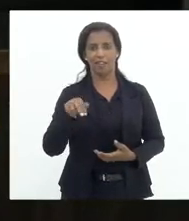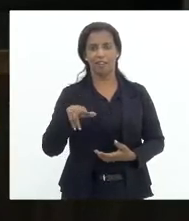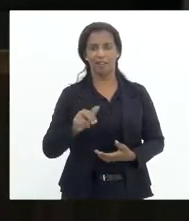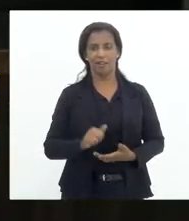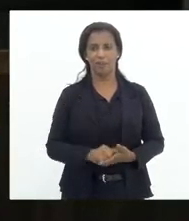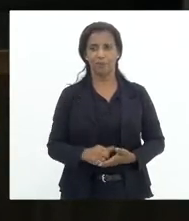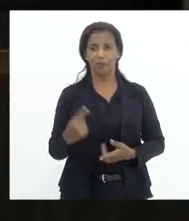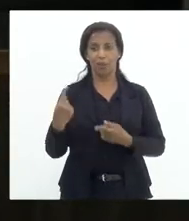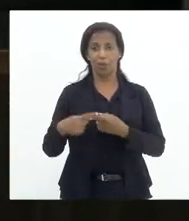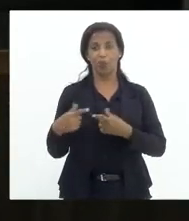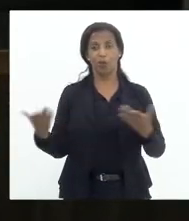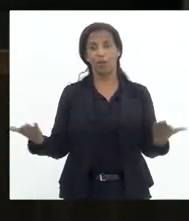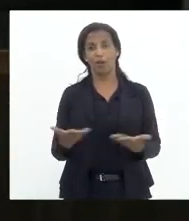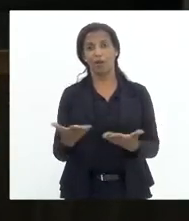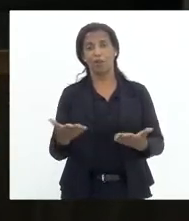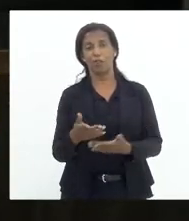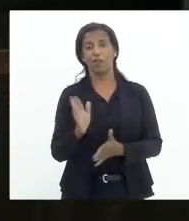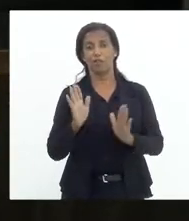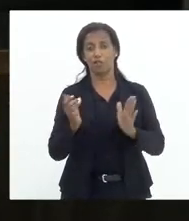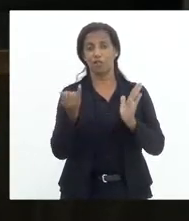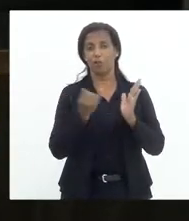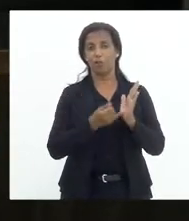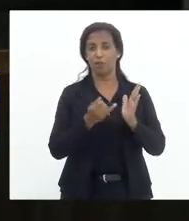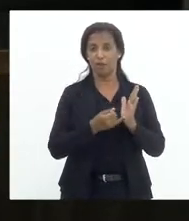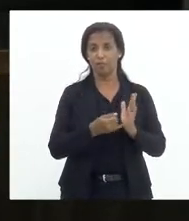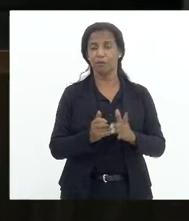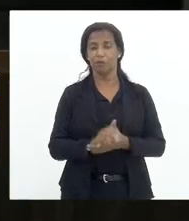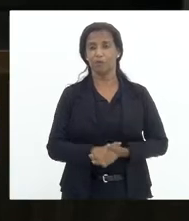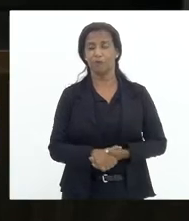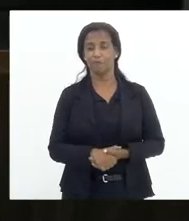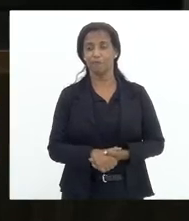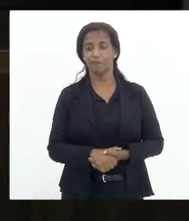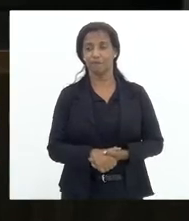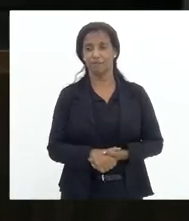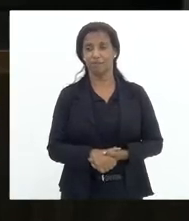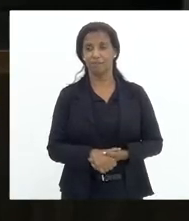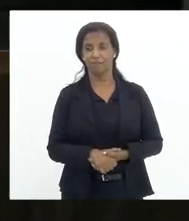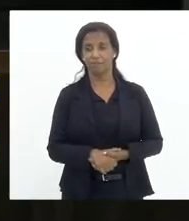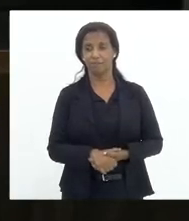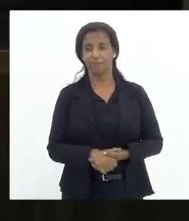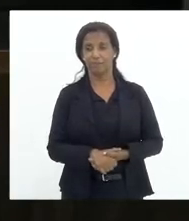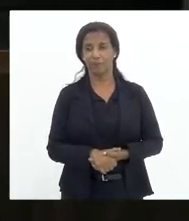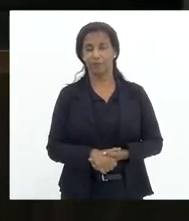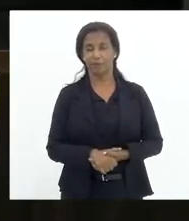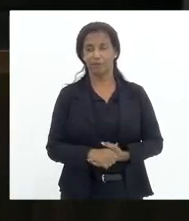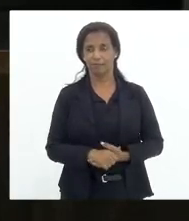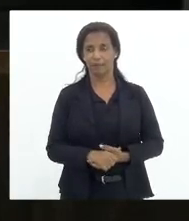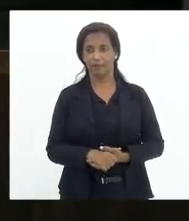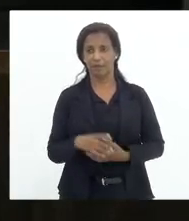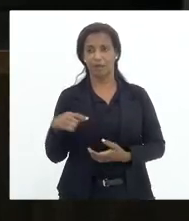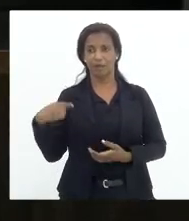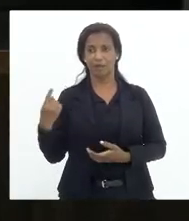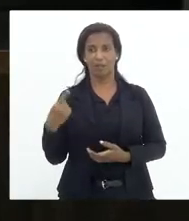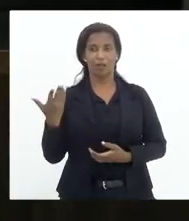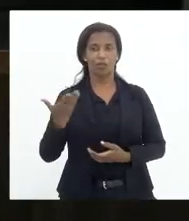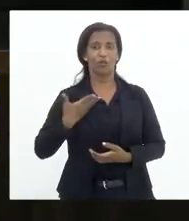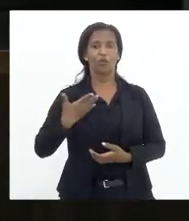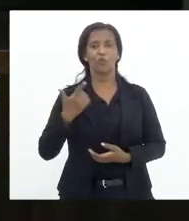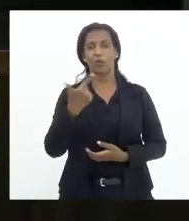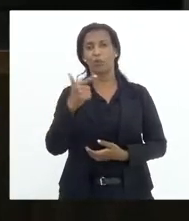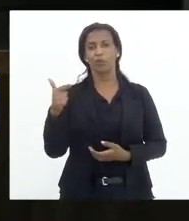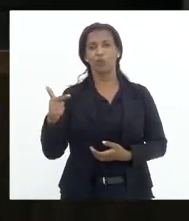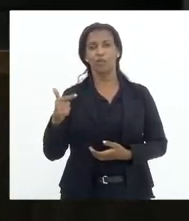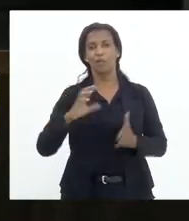é que agora chego nós já publicamos então é o nosso amigo tá sem